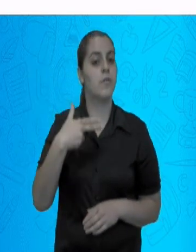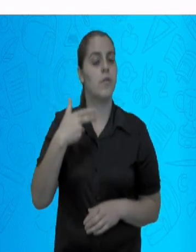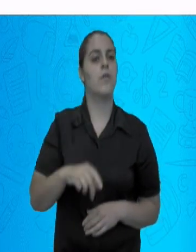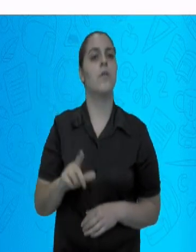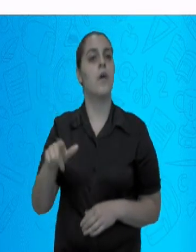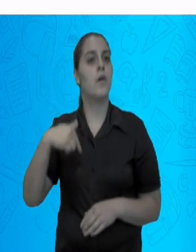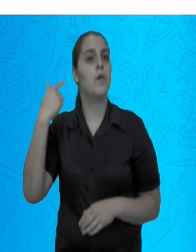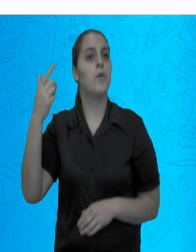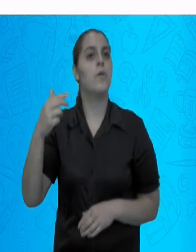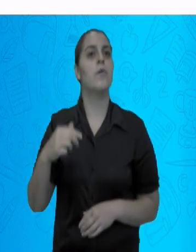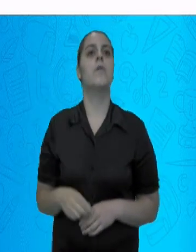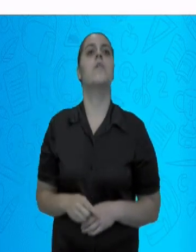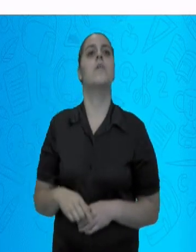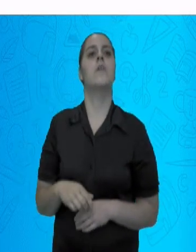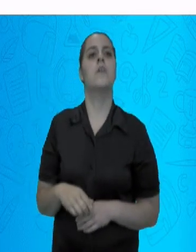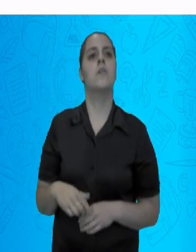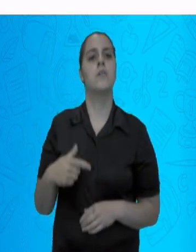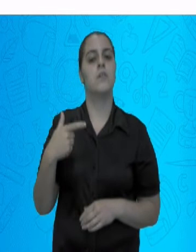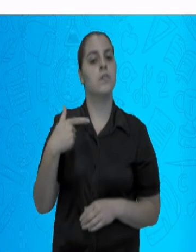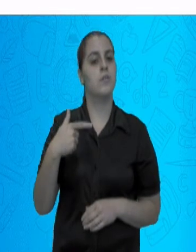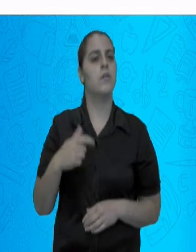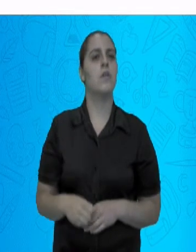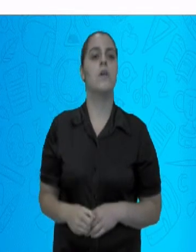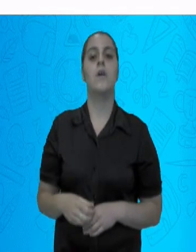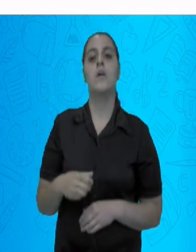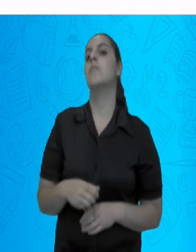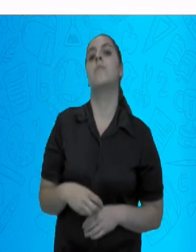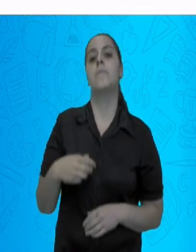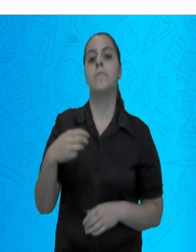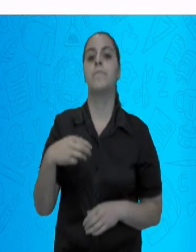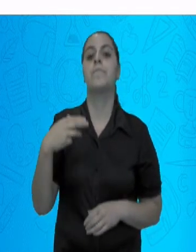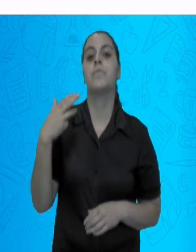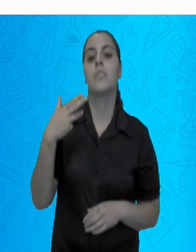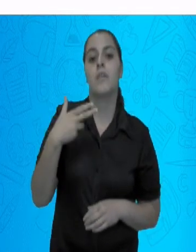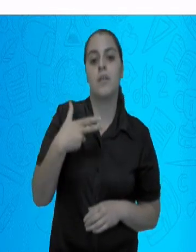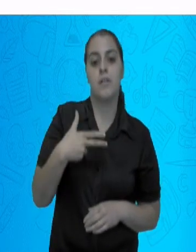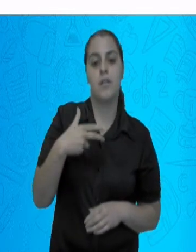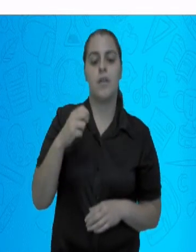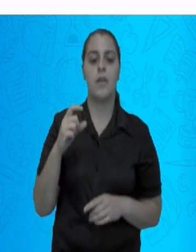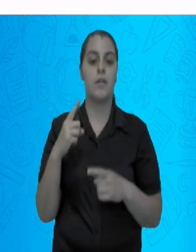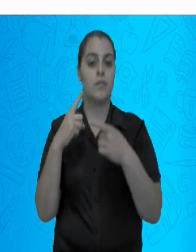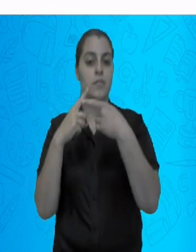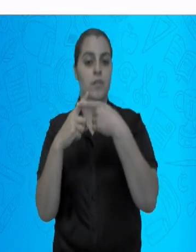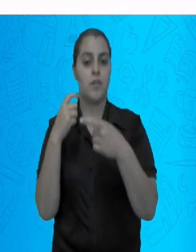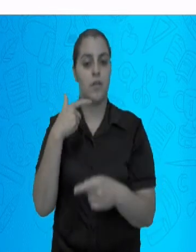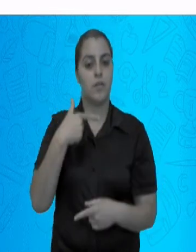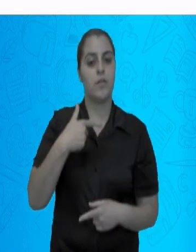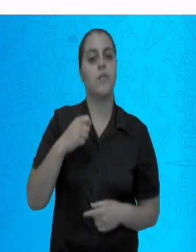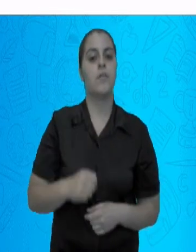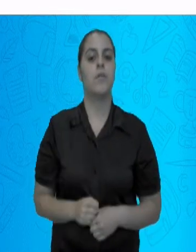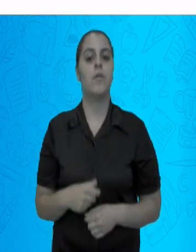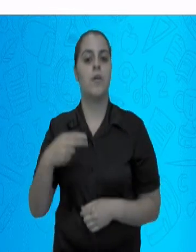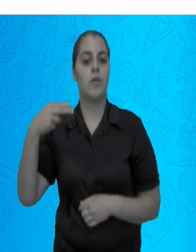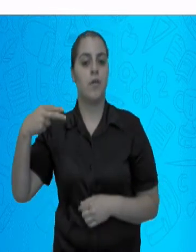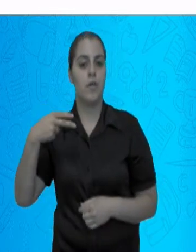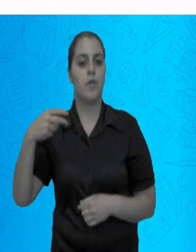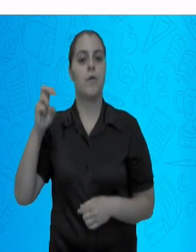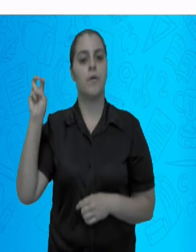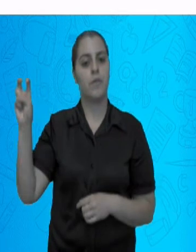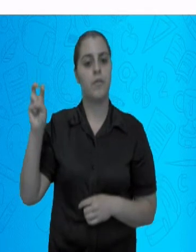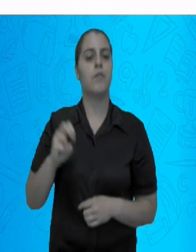até o 2. 3 mais 2, 5. Aqui está justamente falando que elas